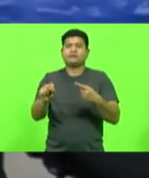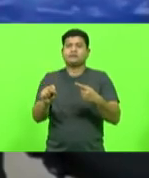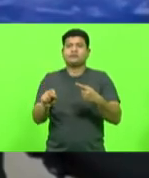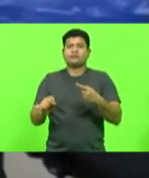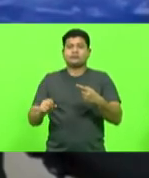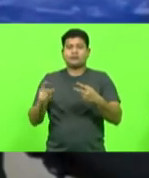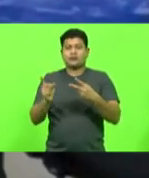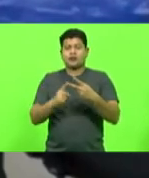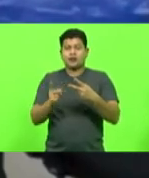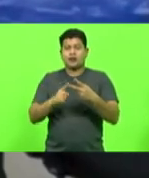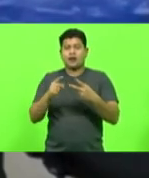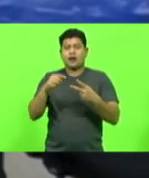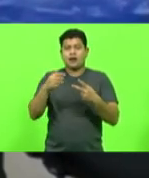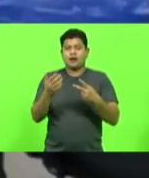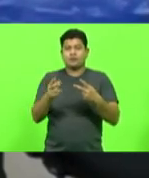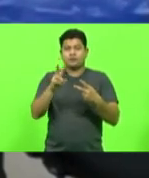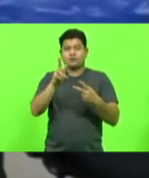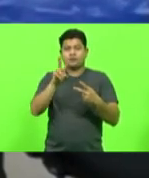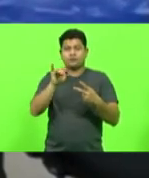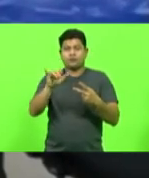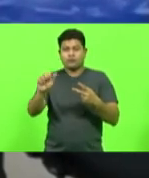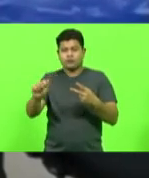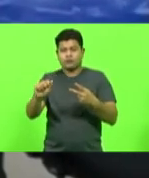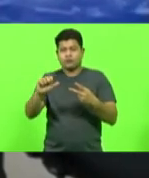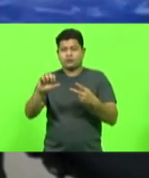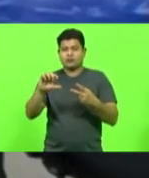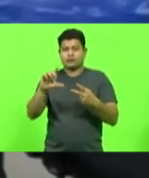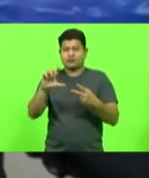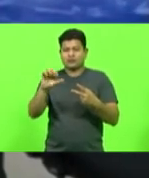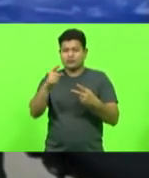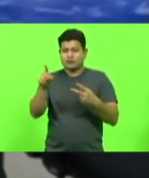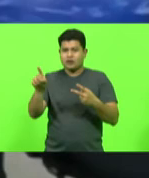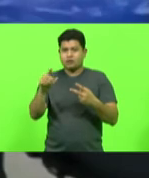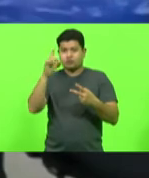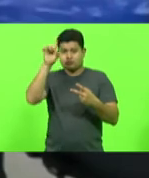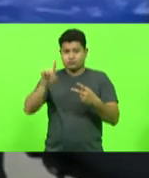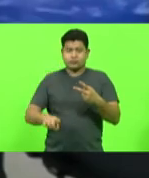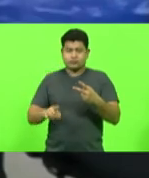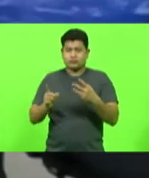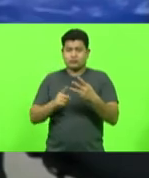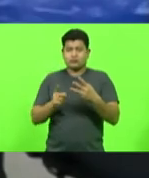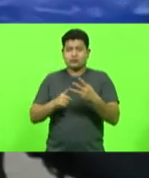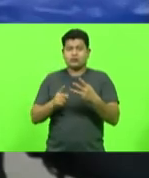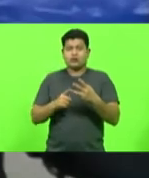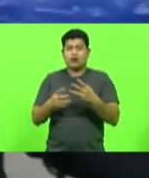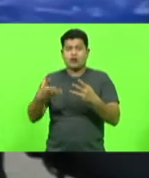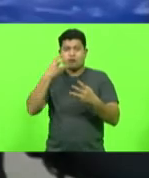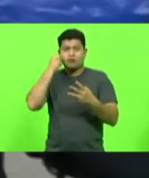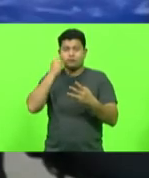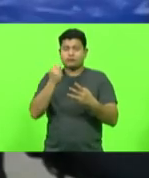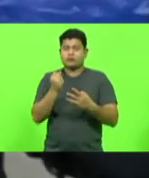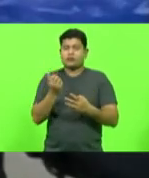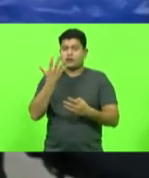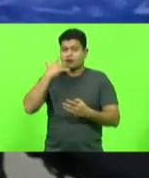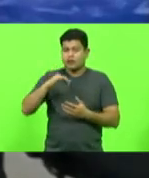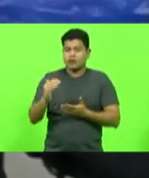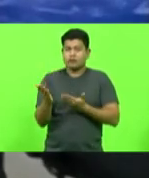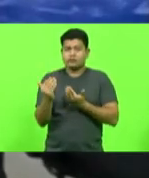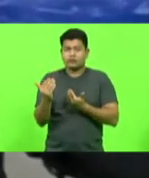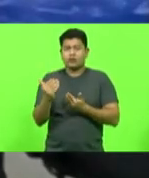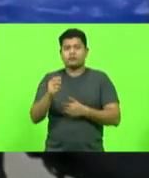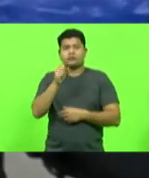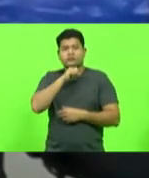violação de direitos, alta complexidade, que é um custo elevadíssimo de acolhimento de criança, adolescente e idosos, e mais